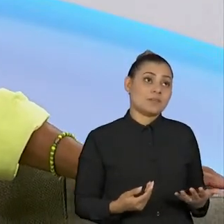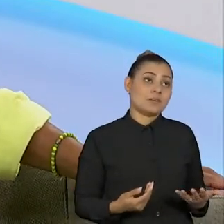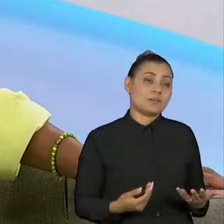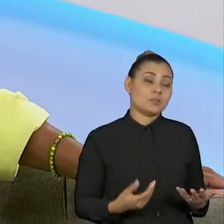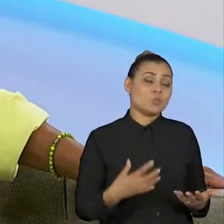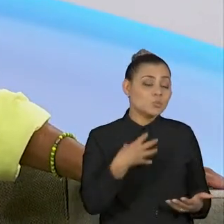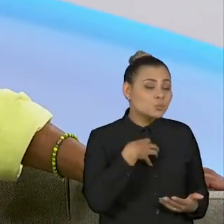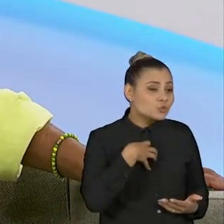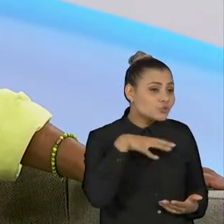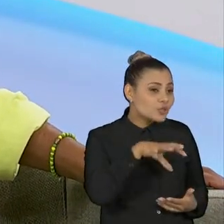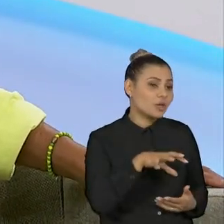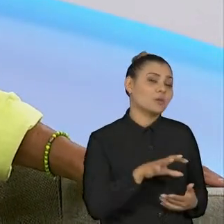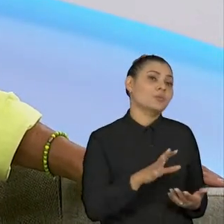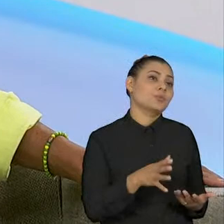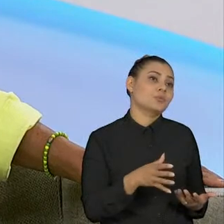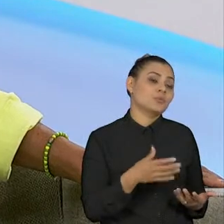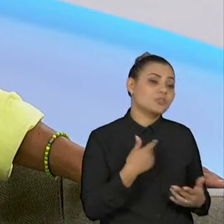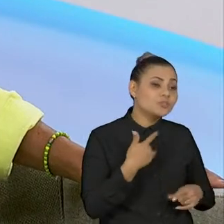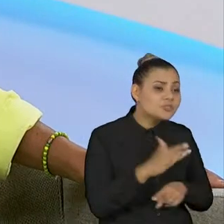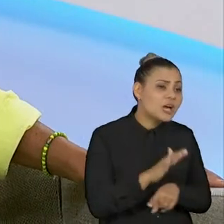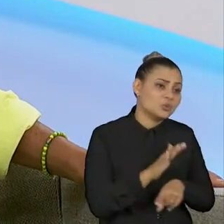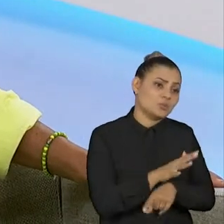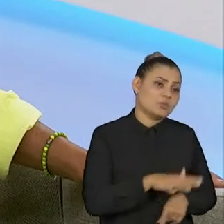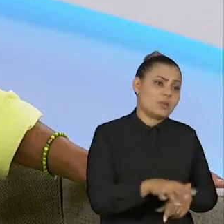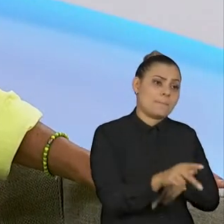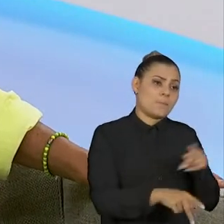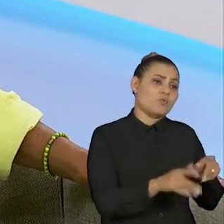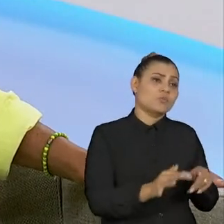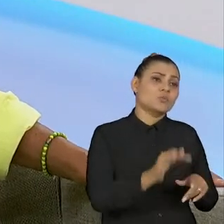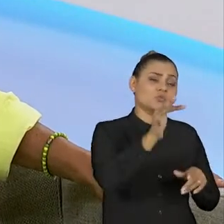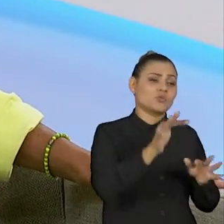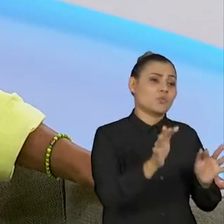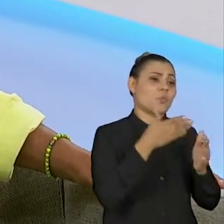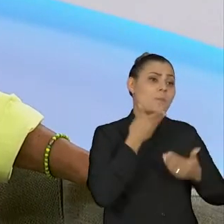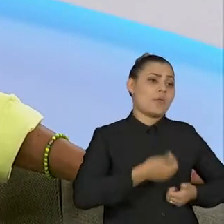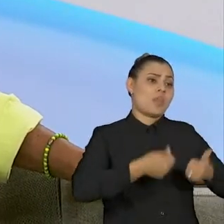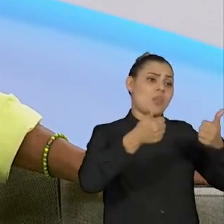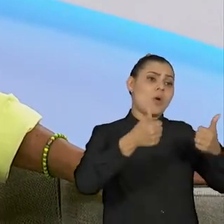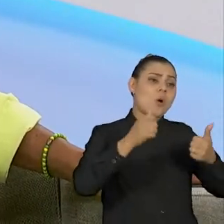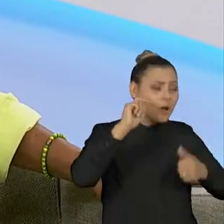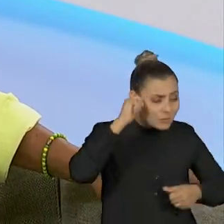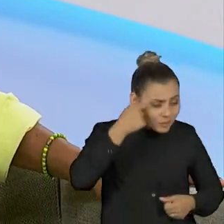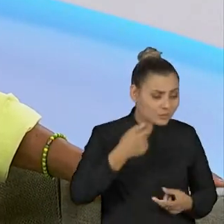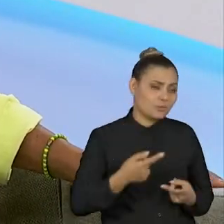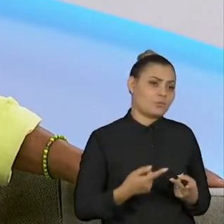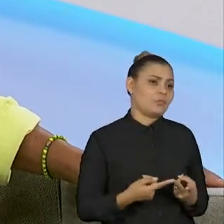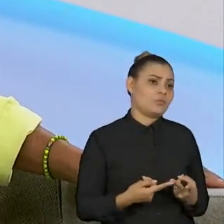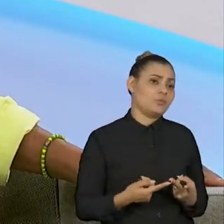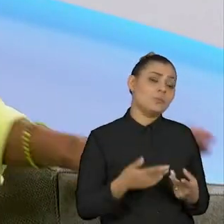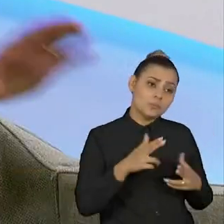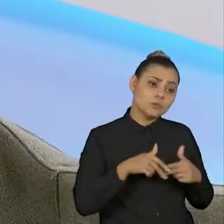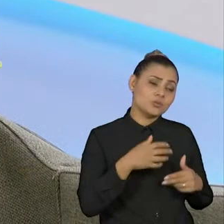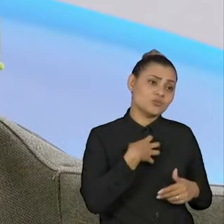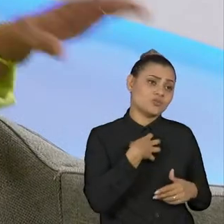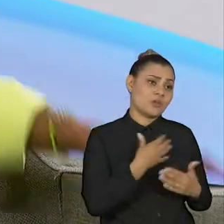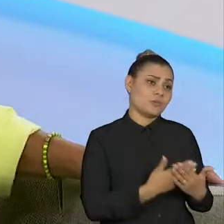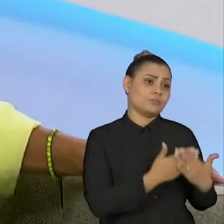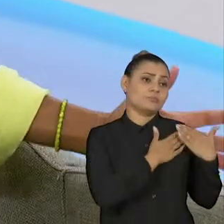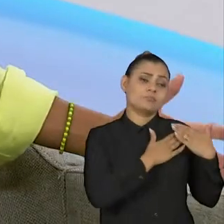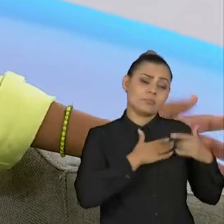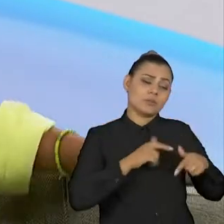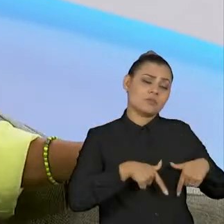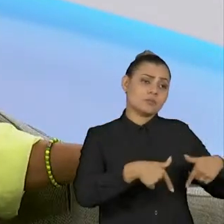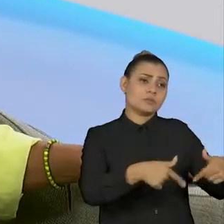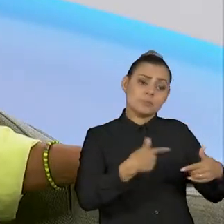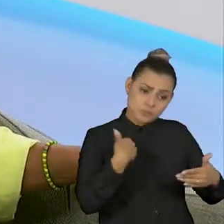A forma de colaborar para um futuro melhor da africanidade que eu encontrei foi essa, fazendo essas coisas. E